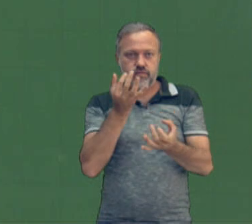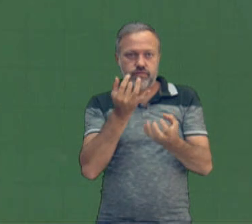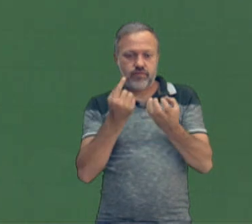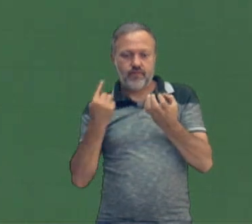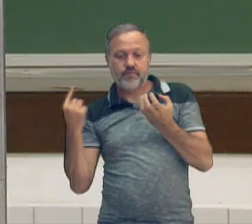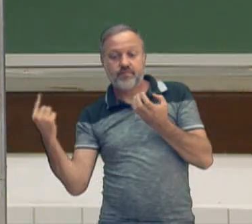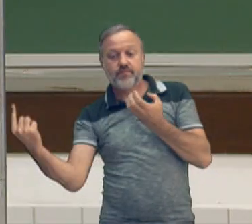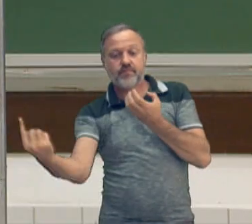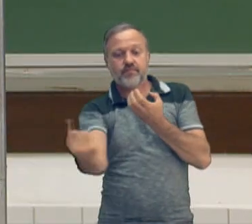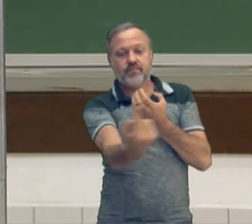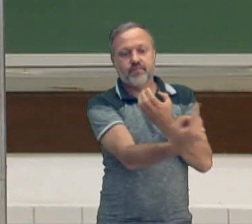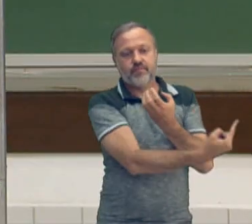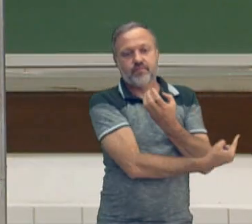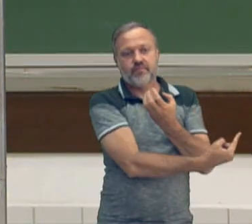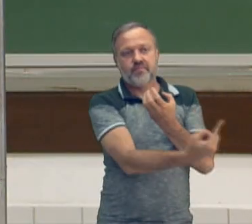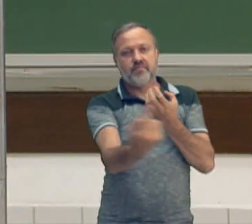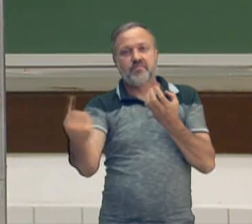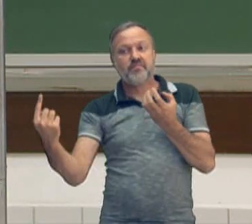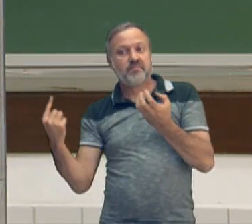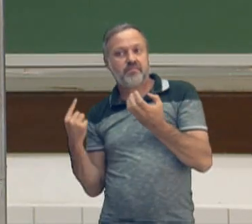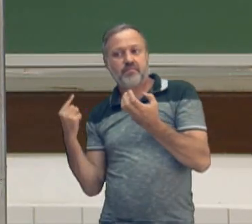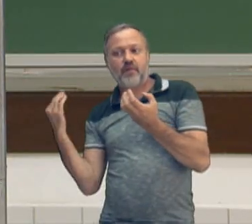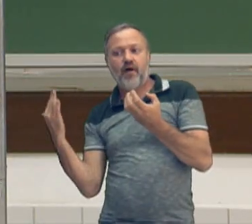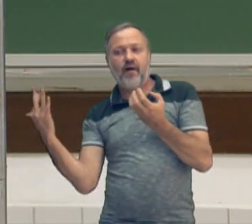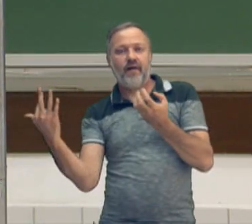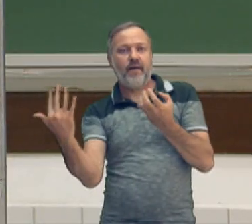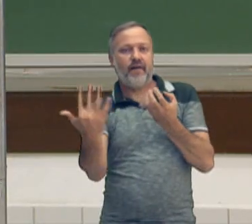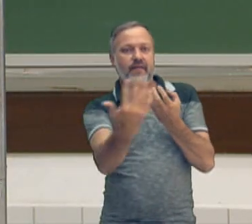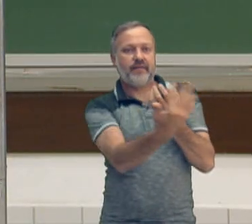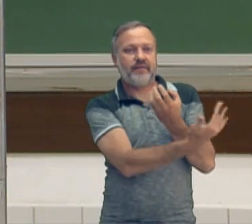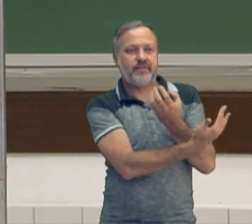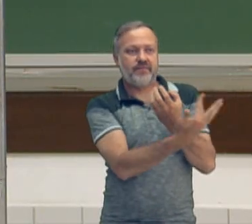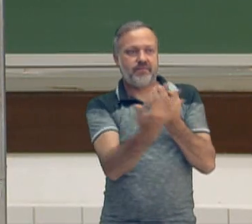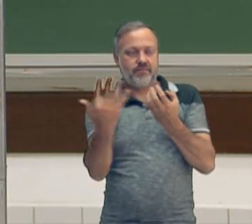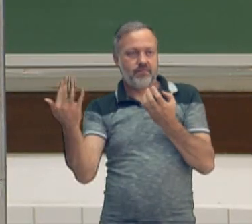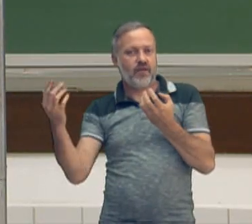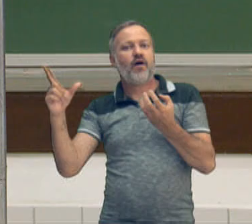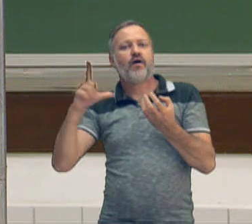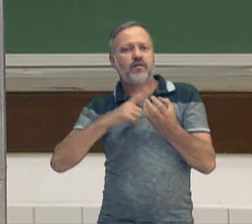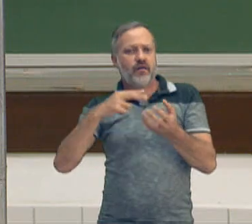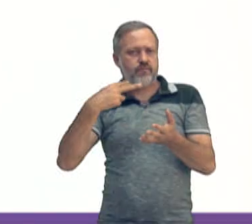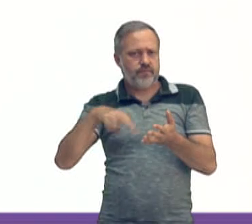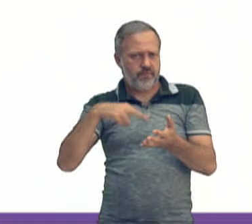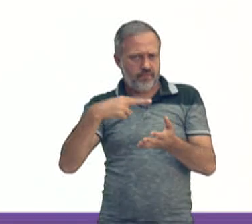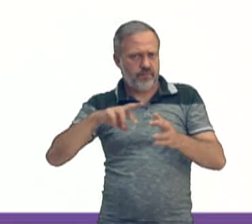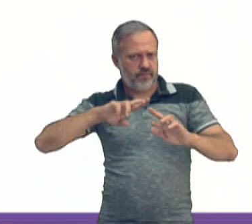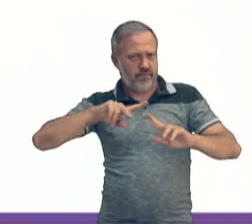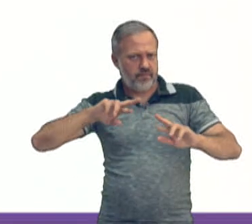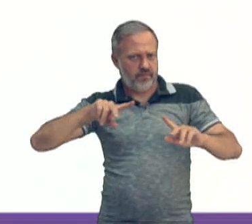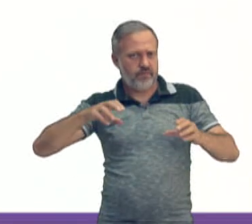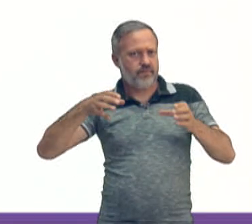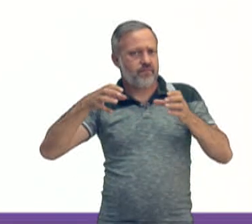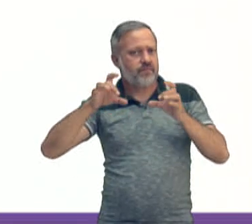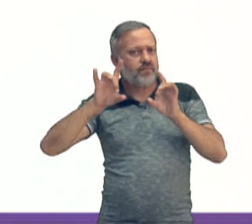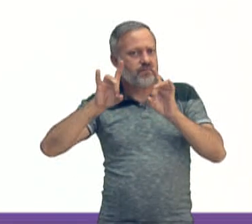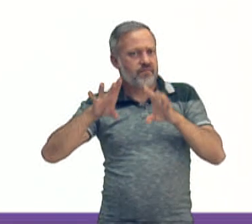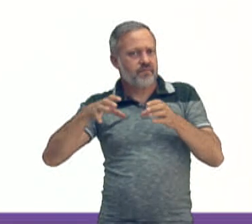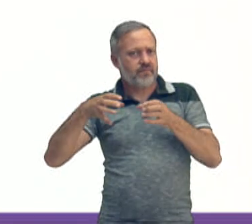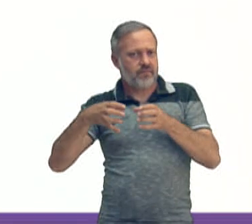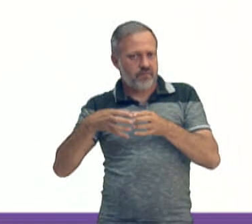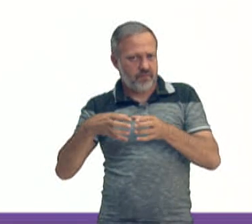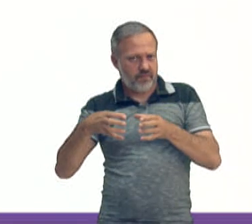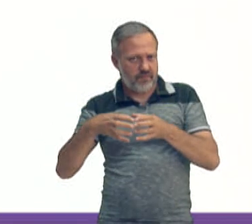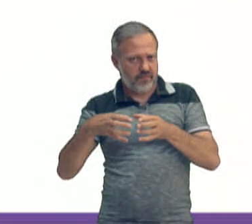circular. Existem diversas danças praticadas pelos indígenas brasileiros. Cada povo, sendo uma